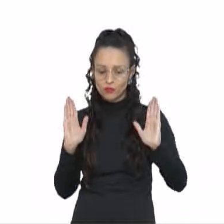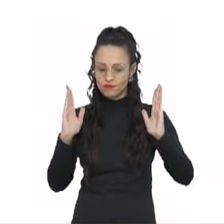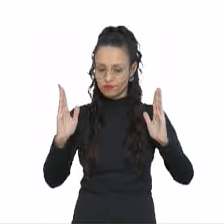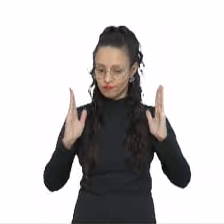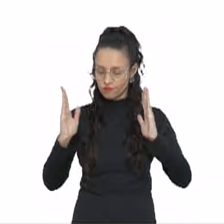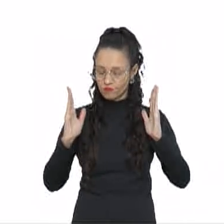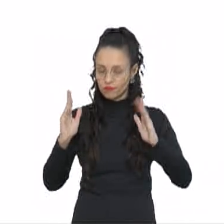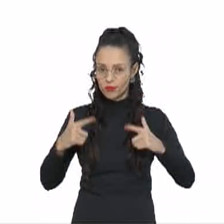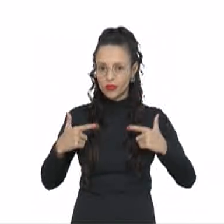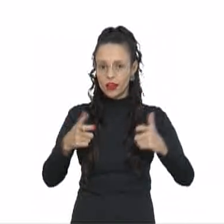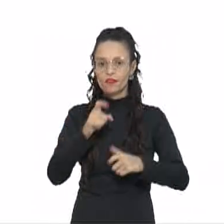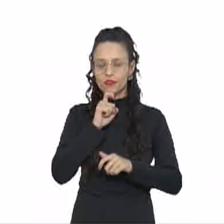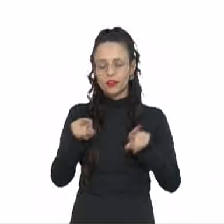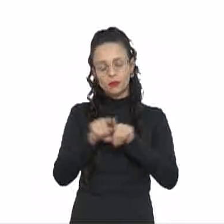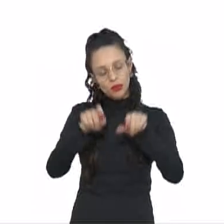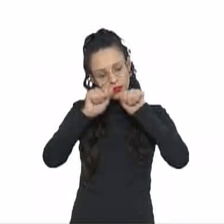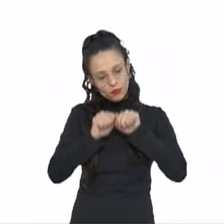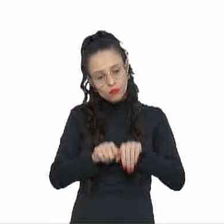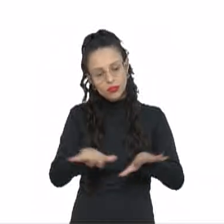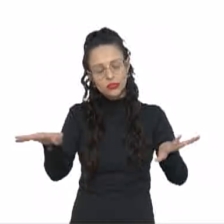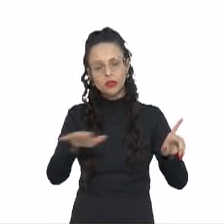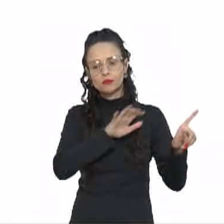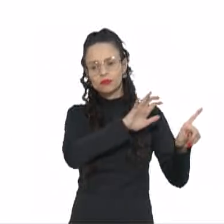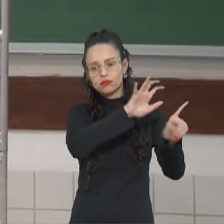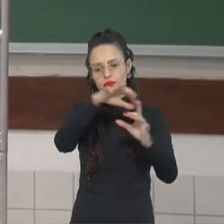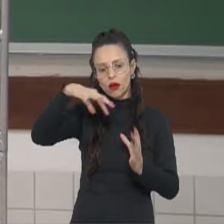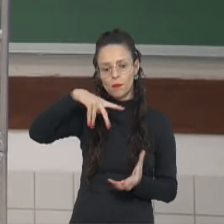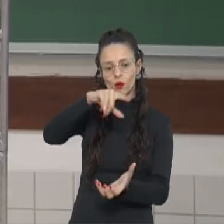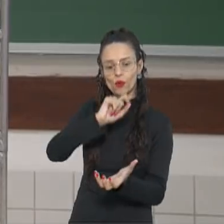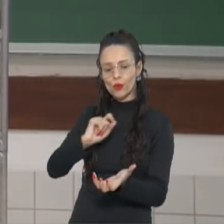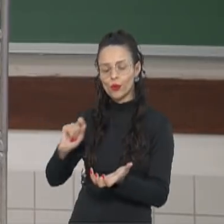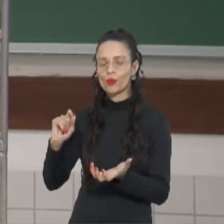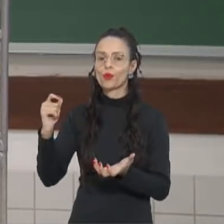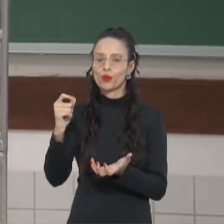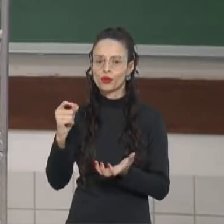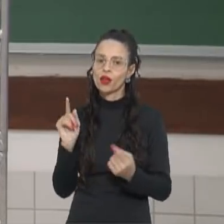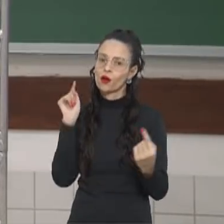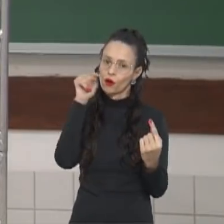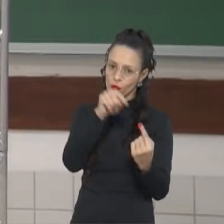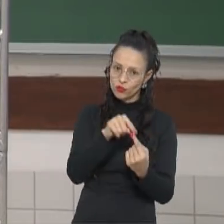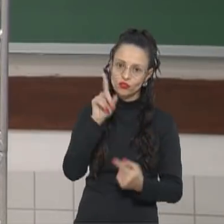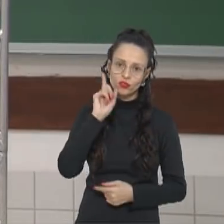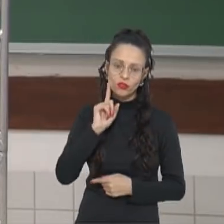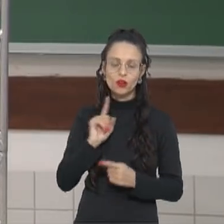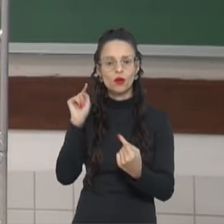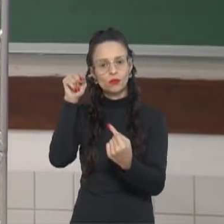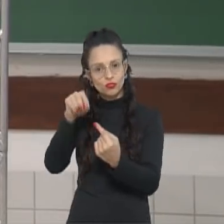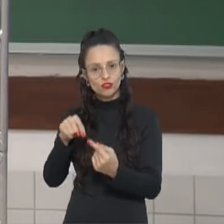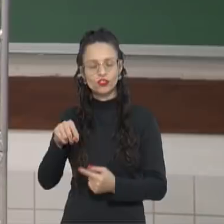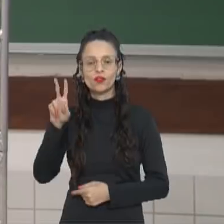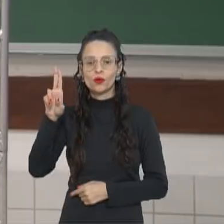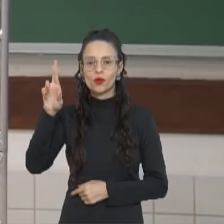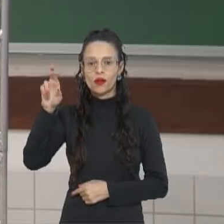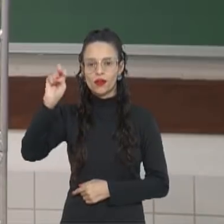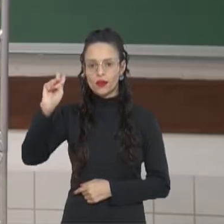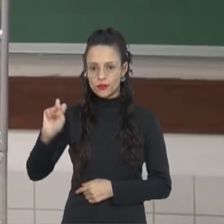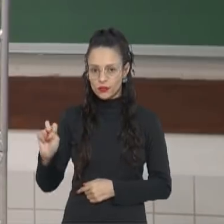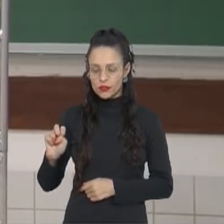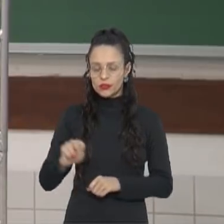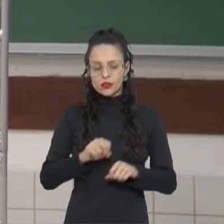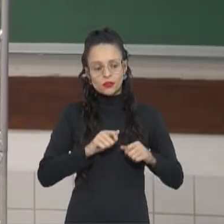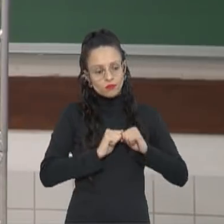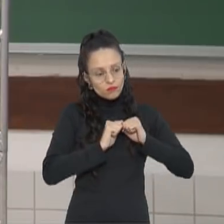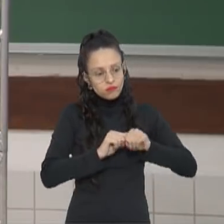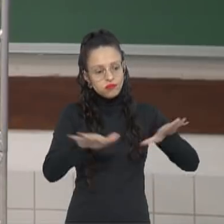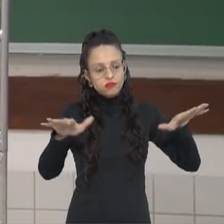da busca por ampliar as áreas de influência do mundo, objetivo de União Soviética e de Estados Unidos, ampliar áreas de